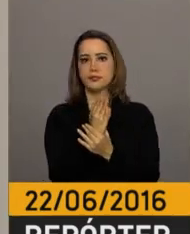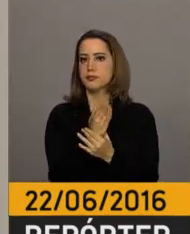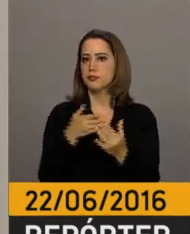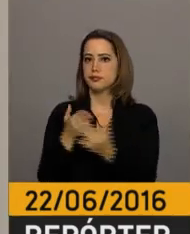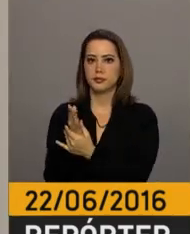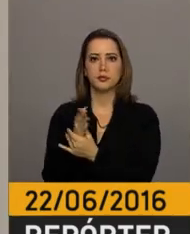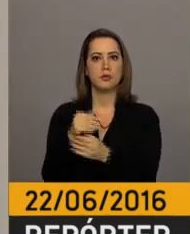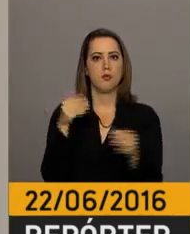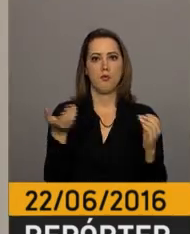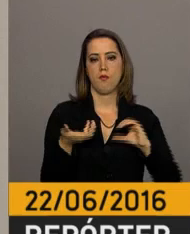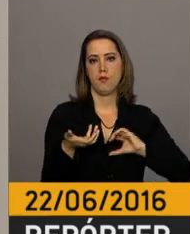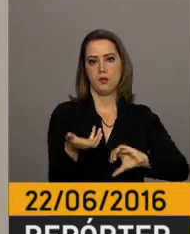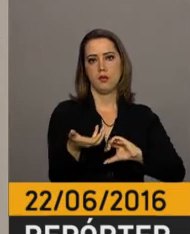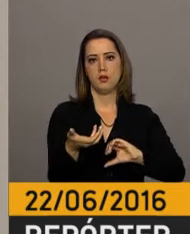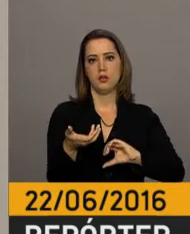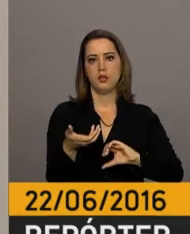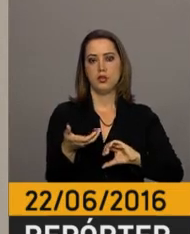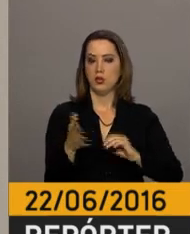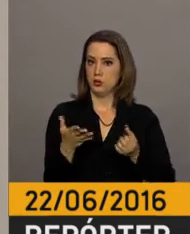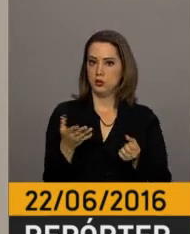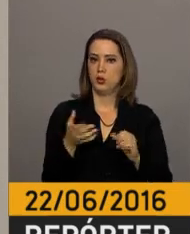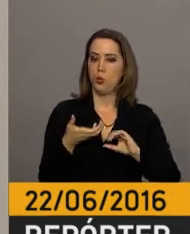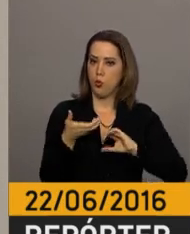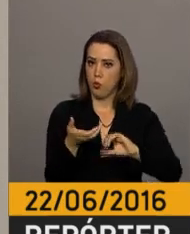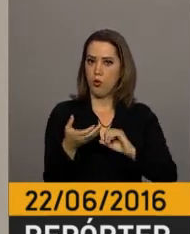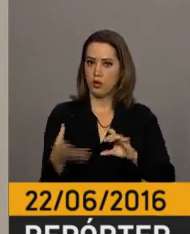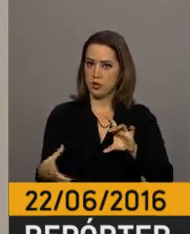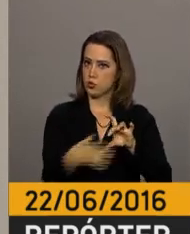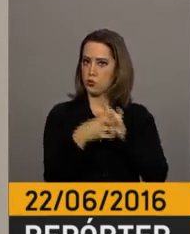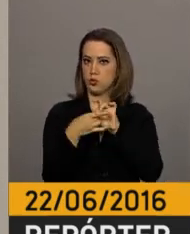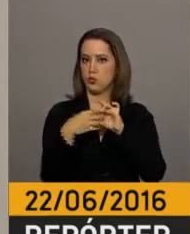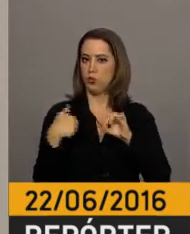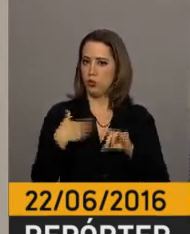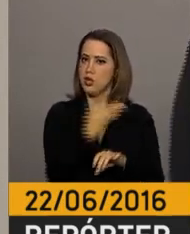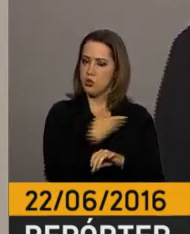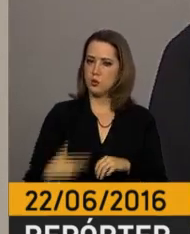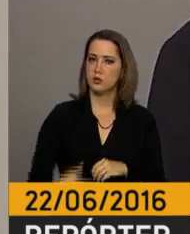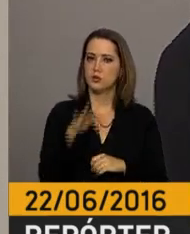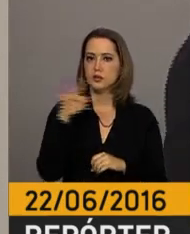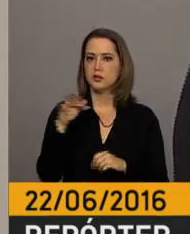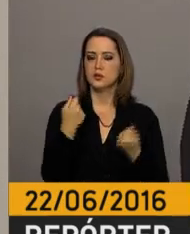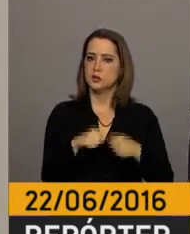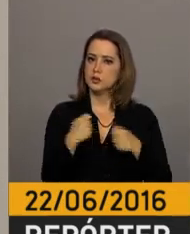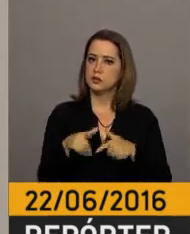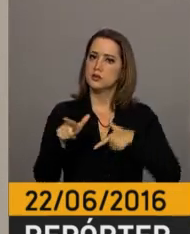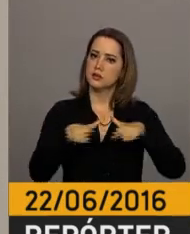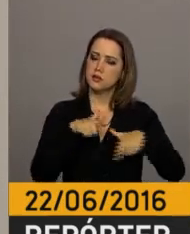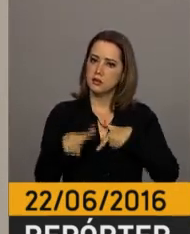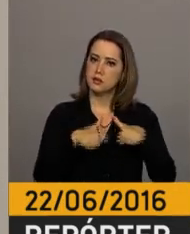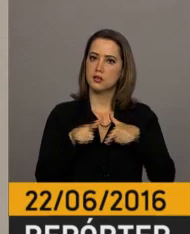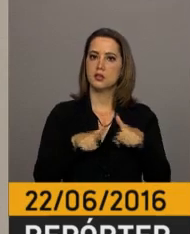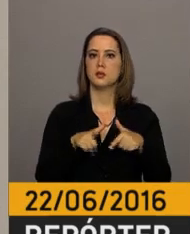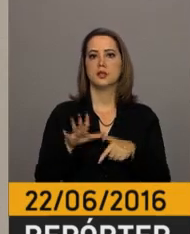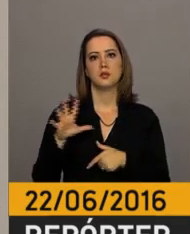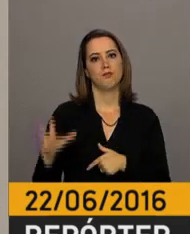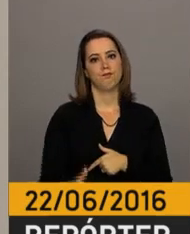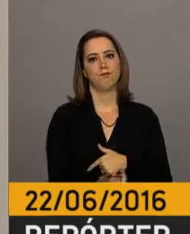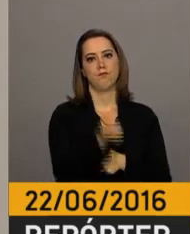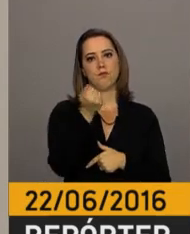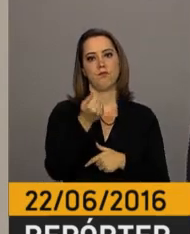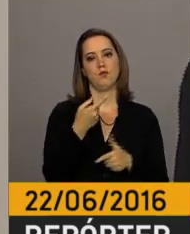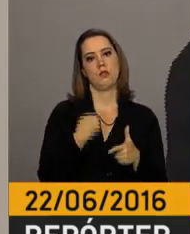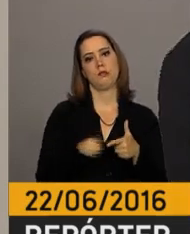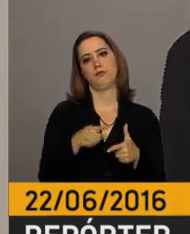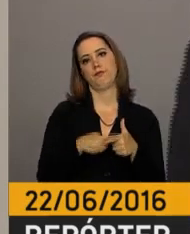está irmanado com o governo na convicção de que todos em conjunto devemos trabalhar para tirar o